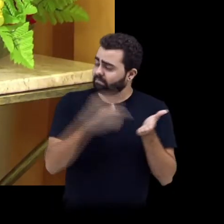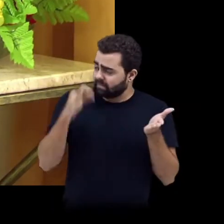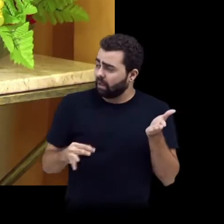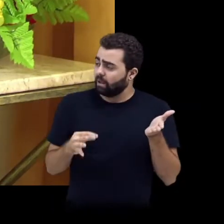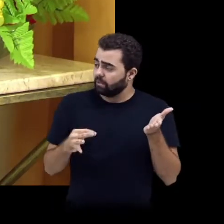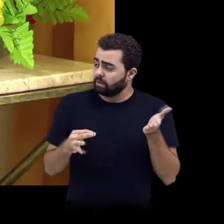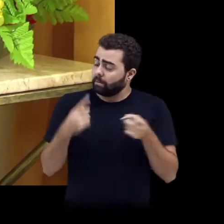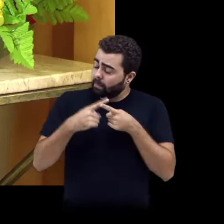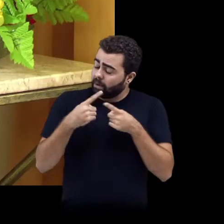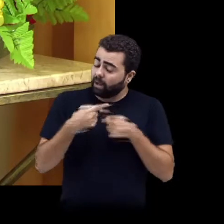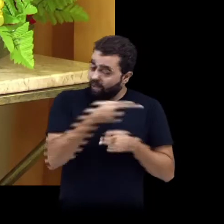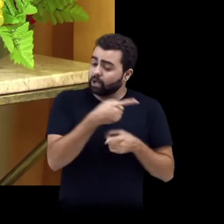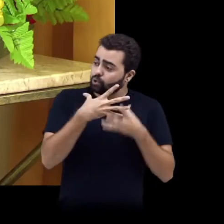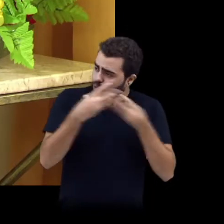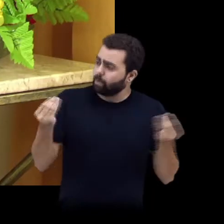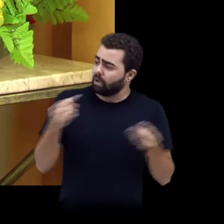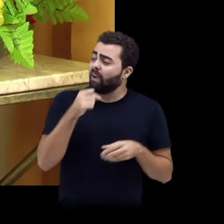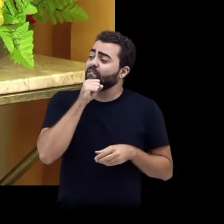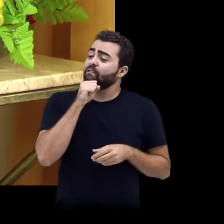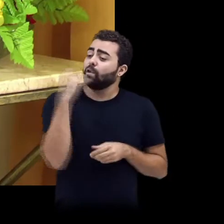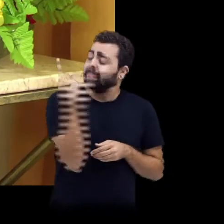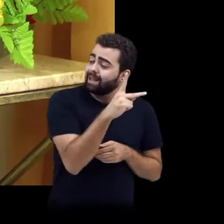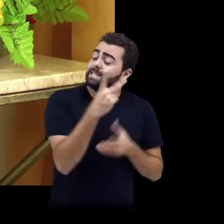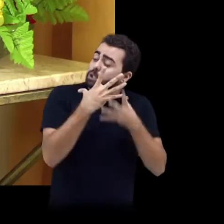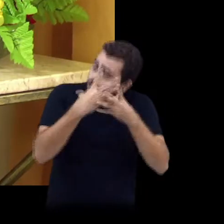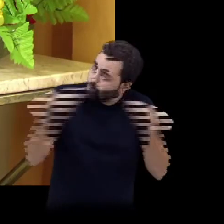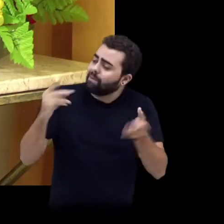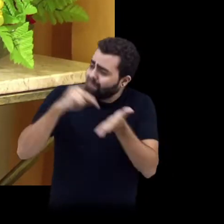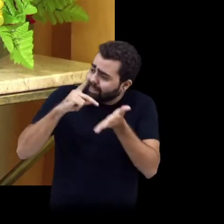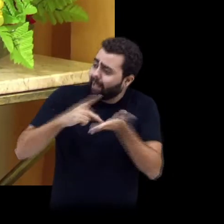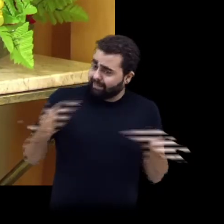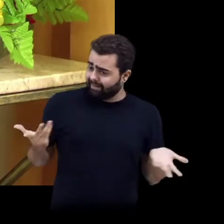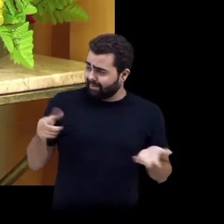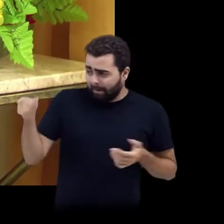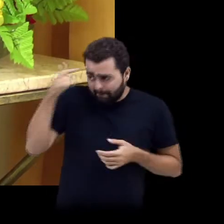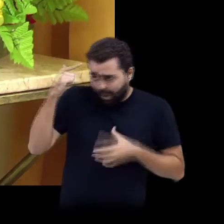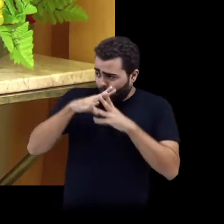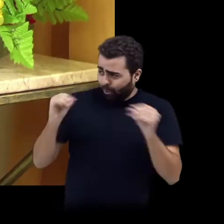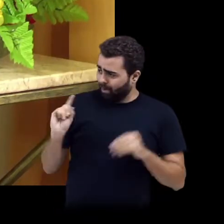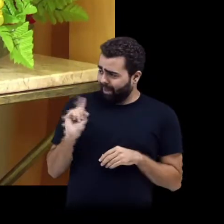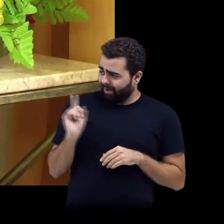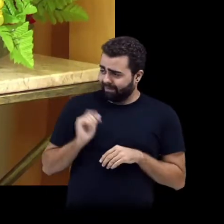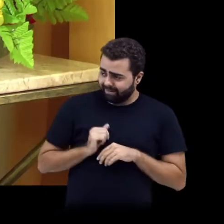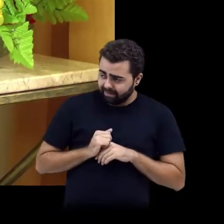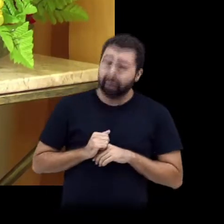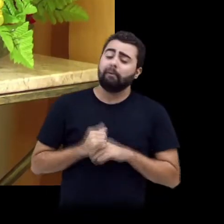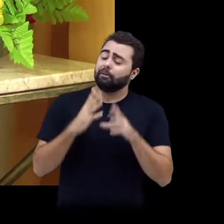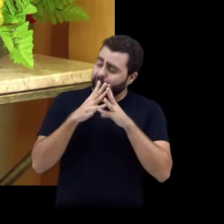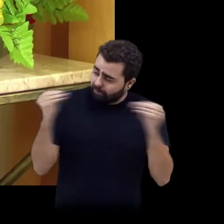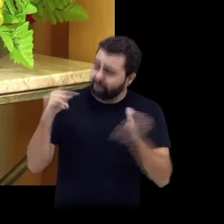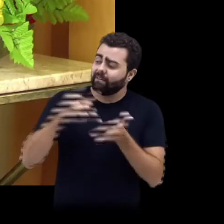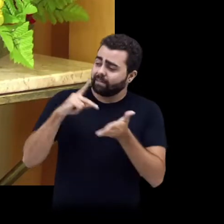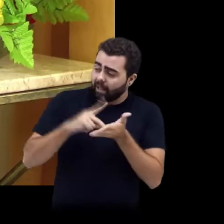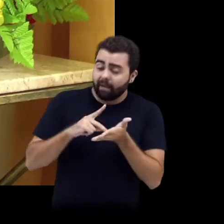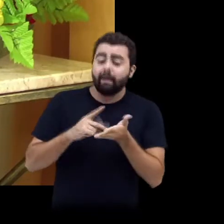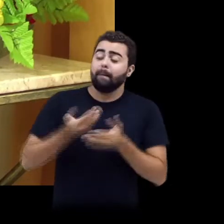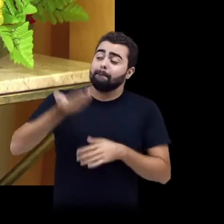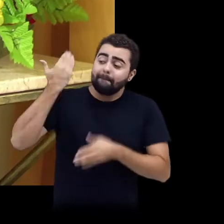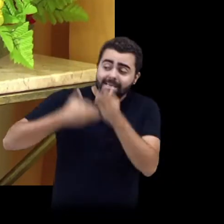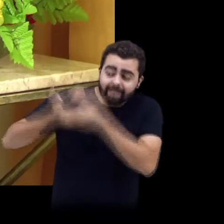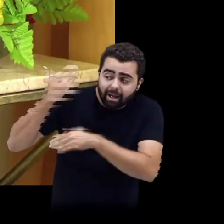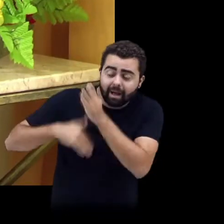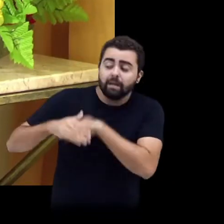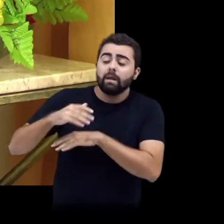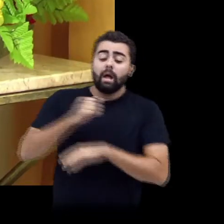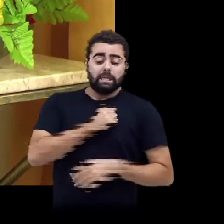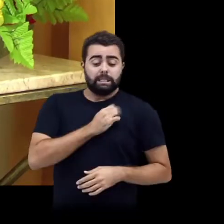sumiu, o avô dele sumiu. Ele é um desaparecido político, foi perseguido